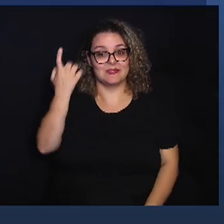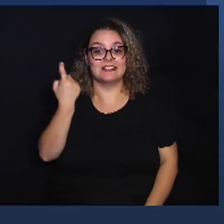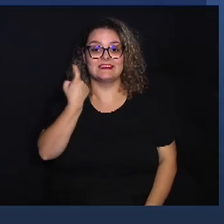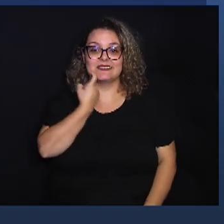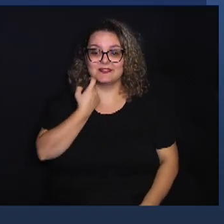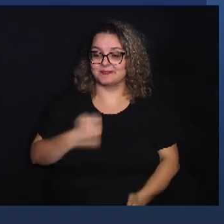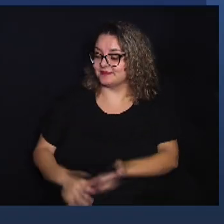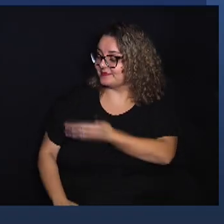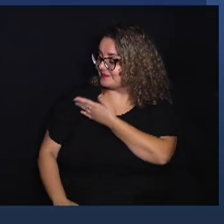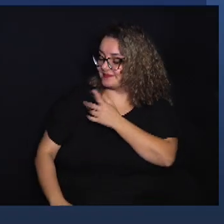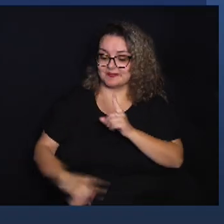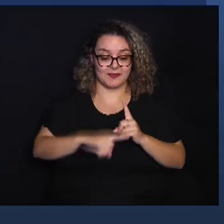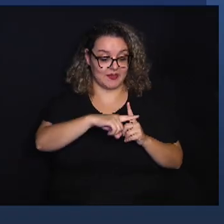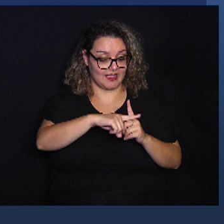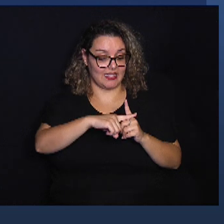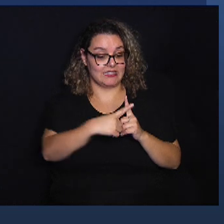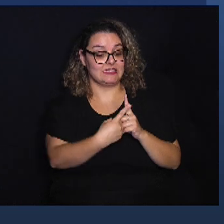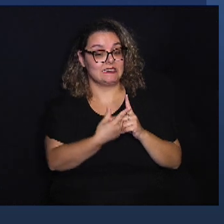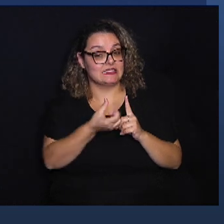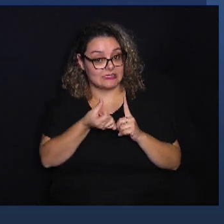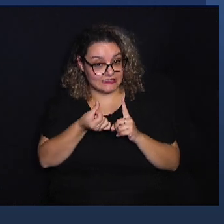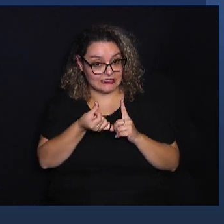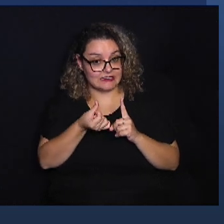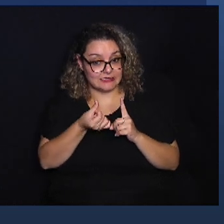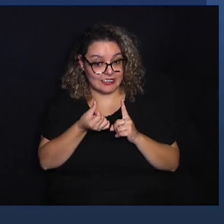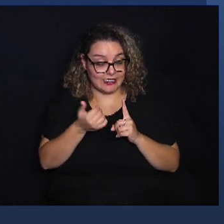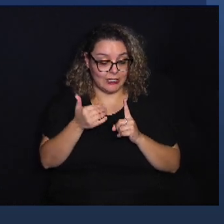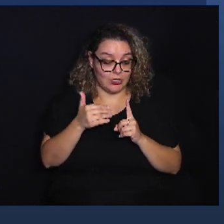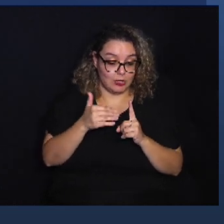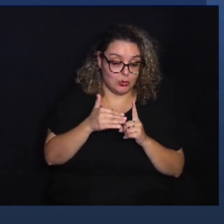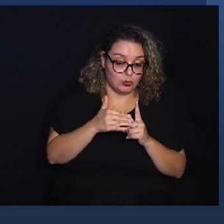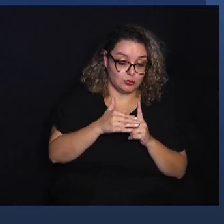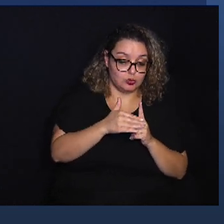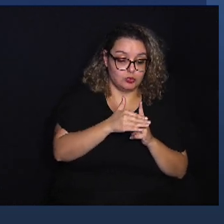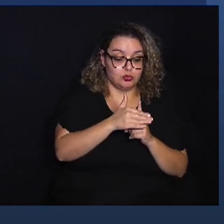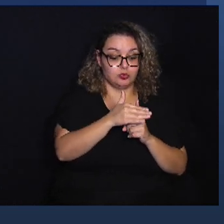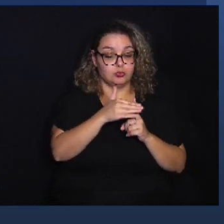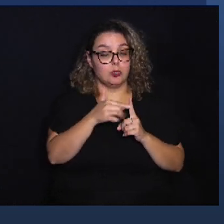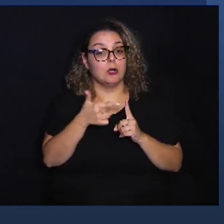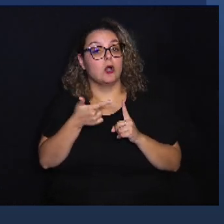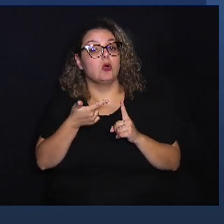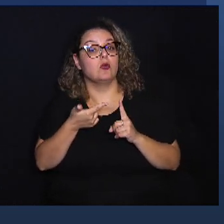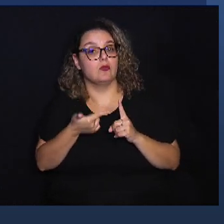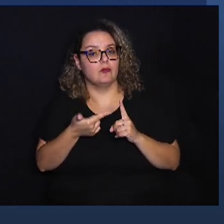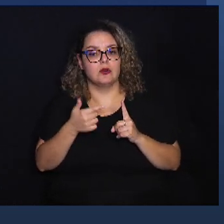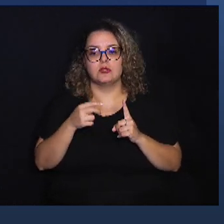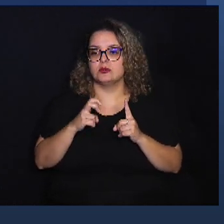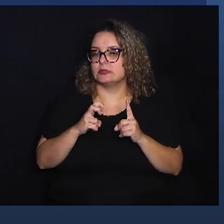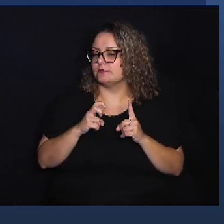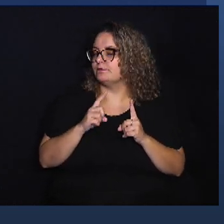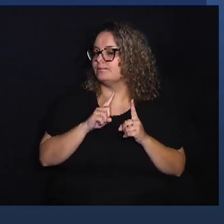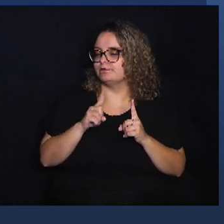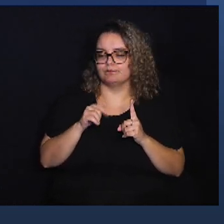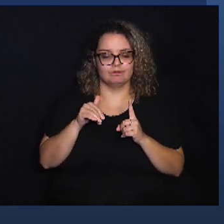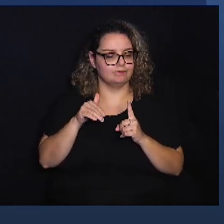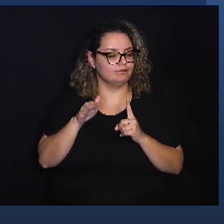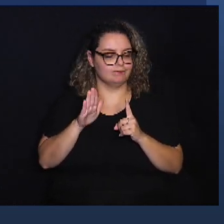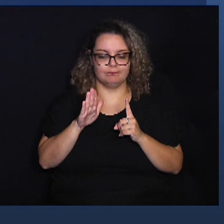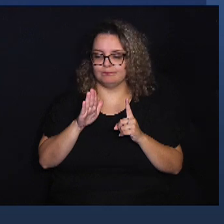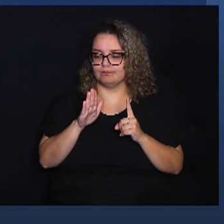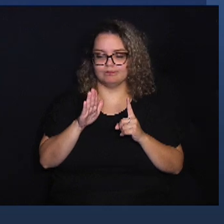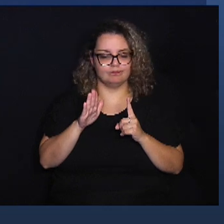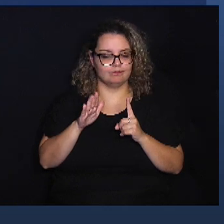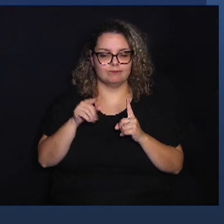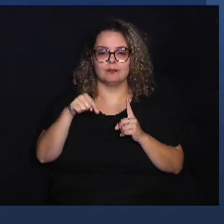sexta-feira. Mínima de 16 graus. Ao longo do dia, a temperatura sobe, mas não deve passar dos